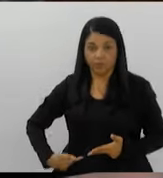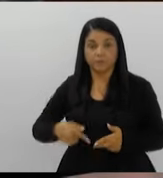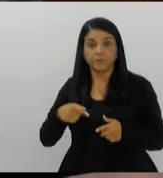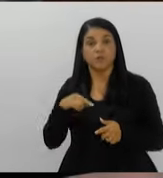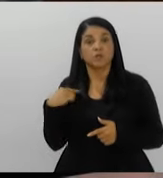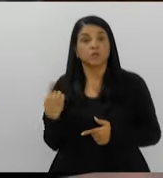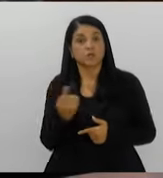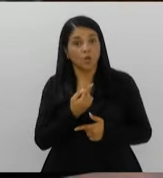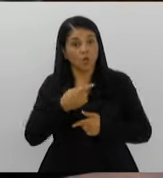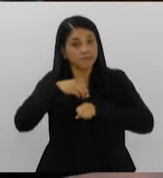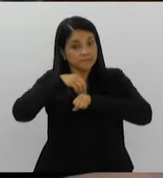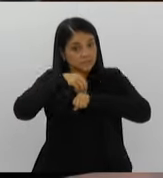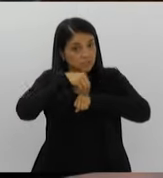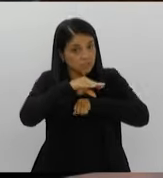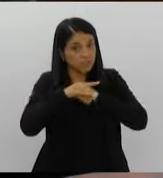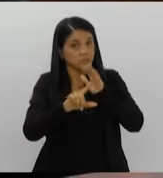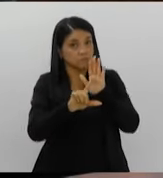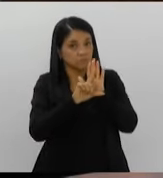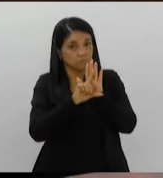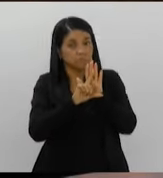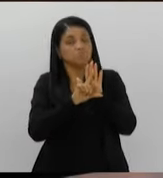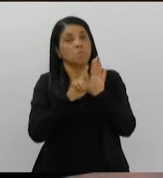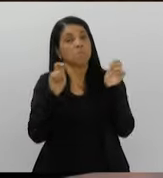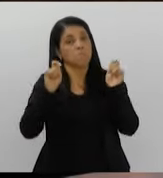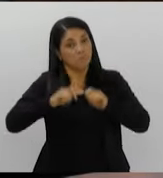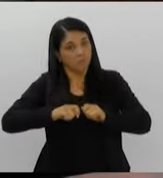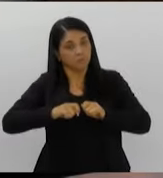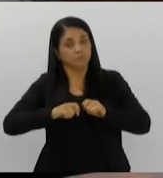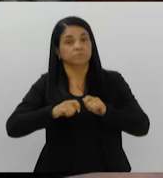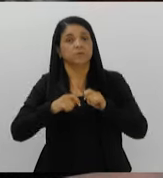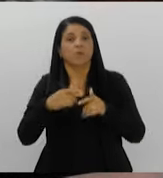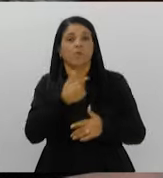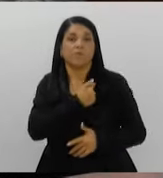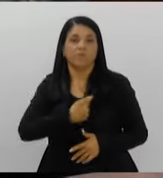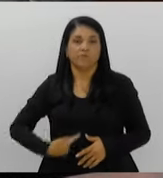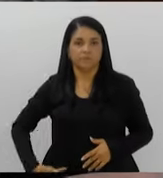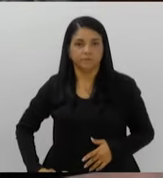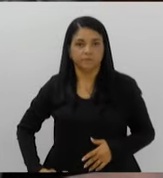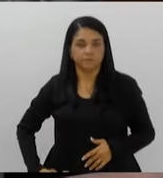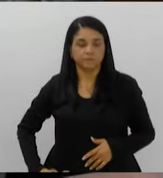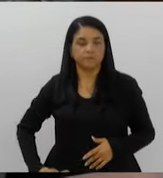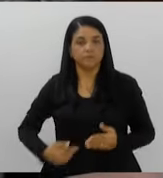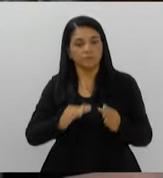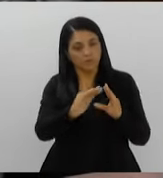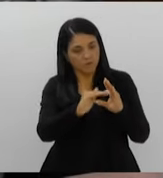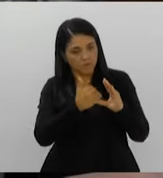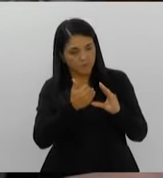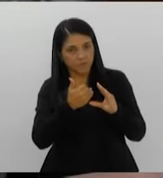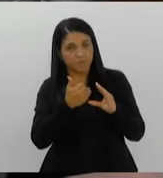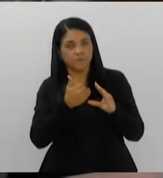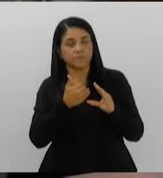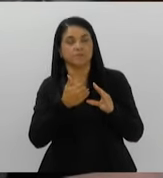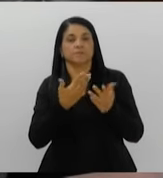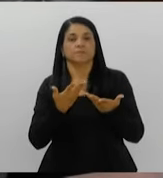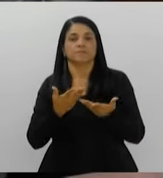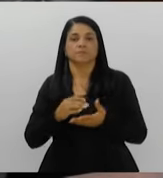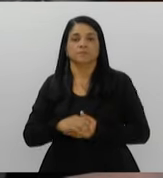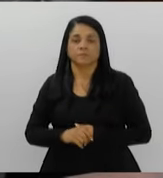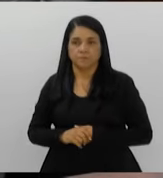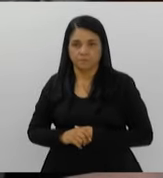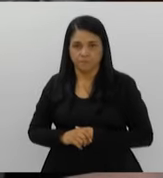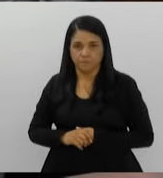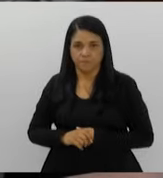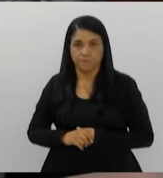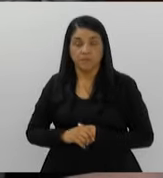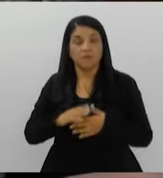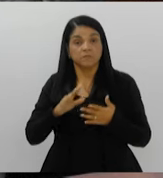apresentar indicações legislativas para que o governador nos envie a mensagem para o parlamento. Nesse